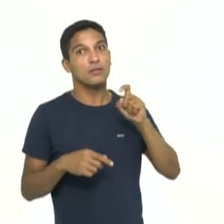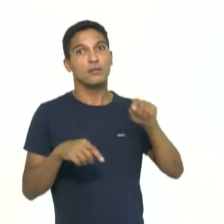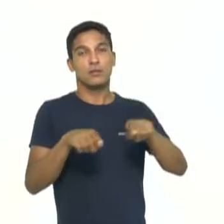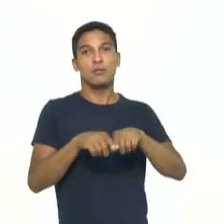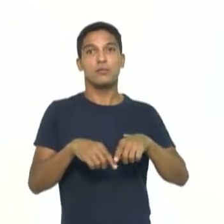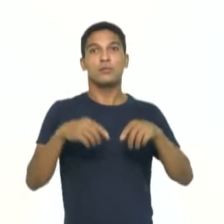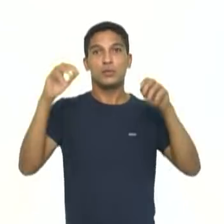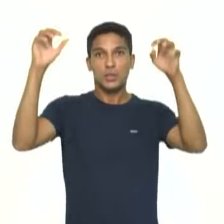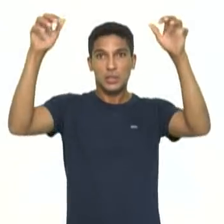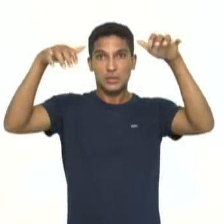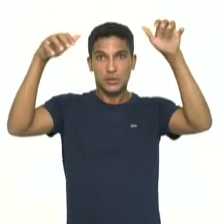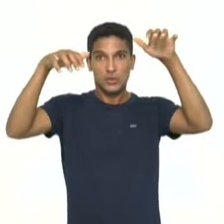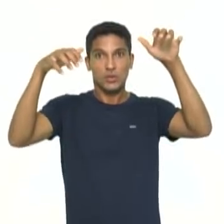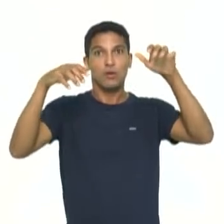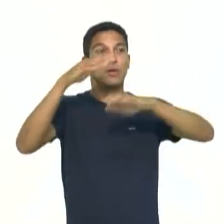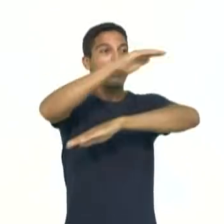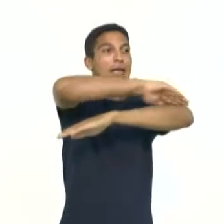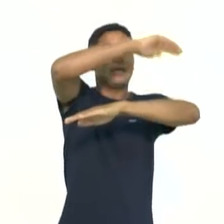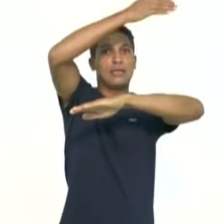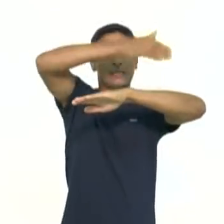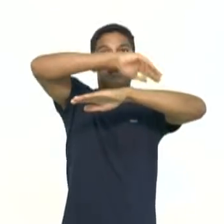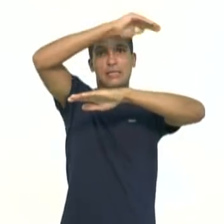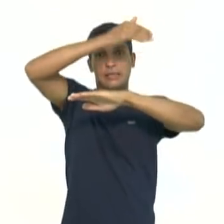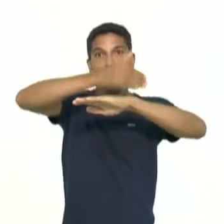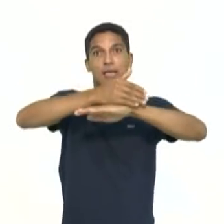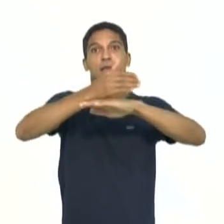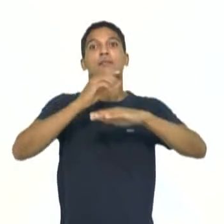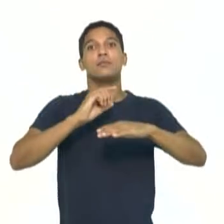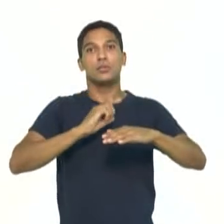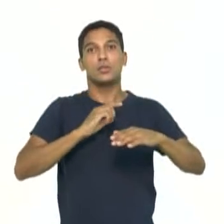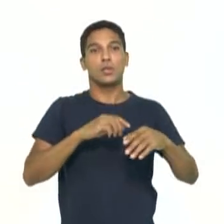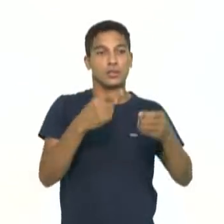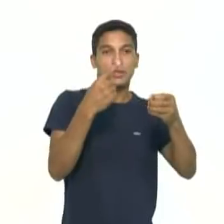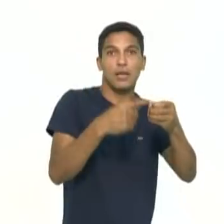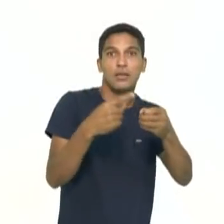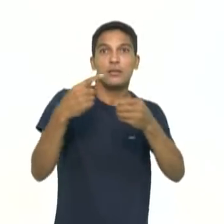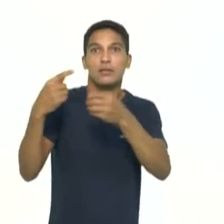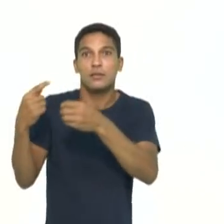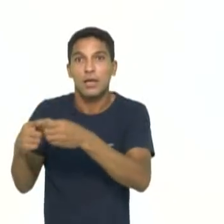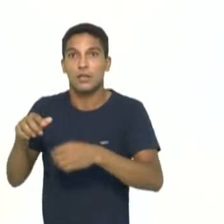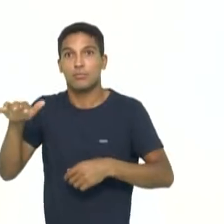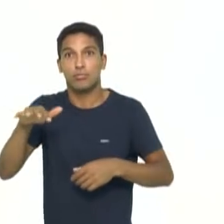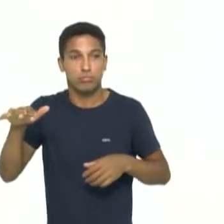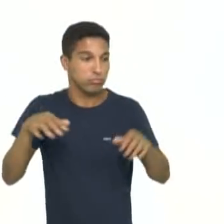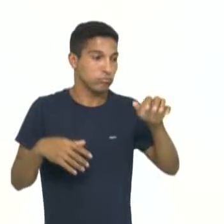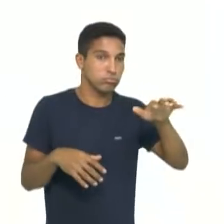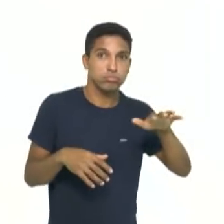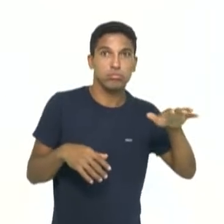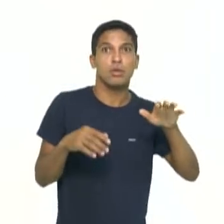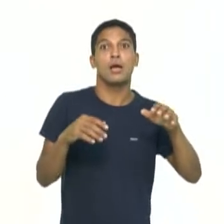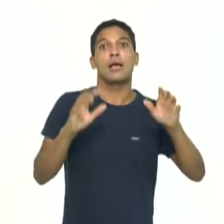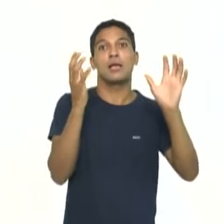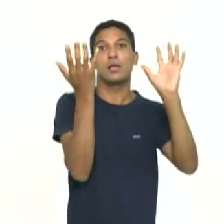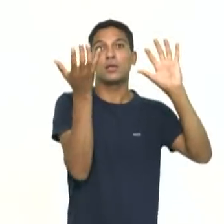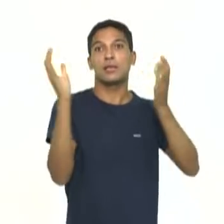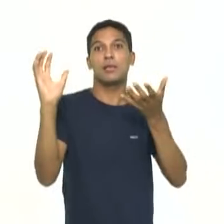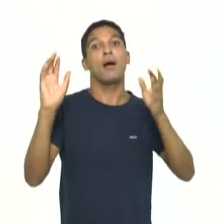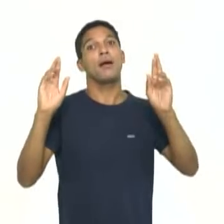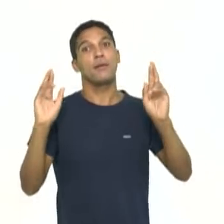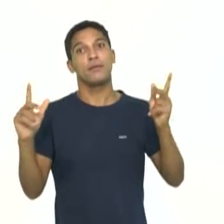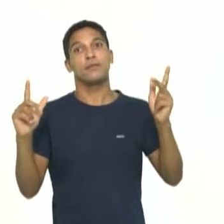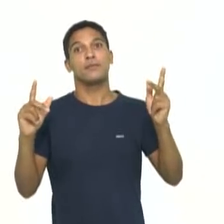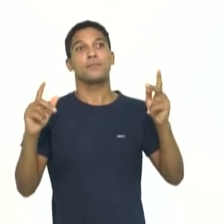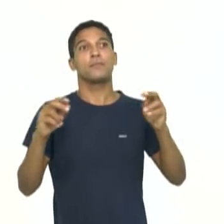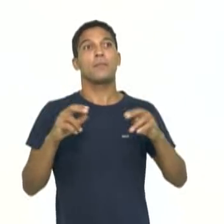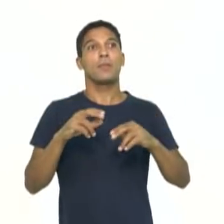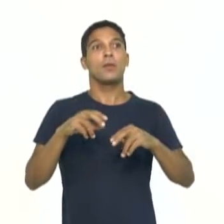bastante lá, não é? Sim, diferenças climáticas de uma região para outra, de uma área para outra onde eles passavam, faziam com que eles tivessem que ter